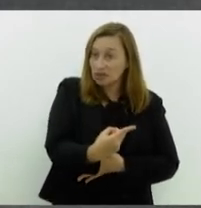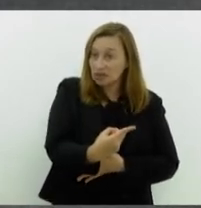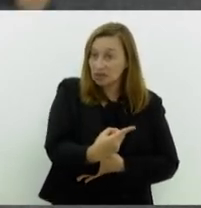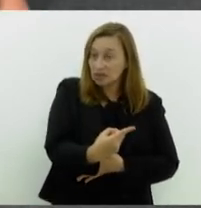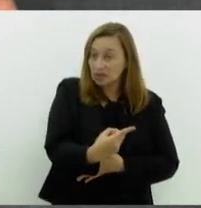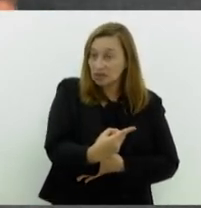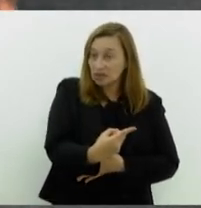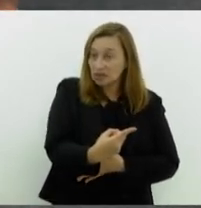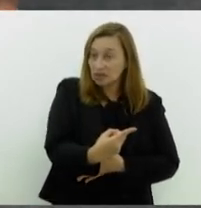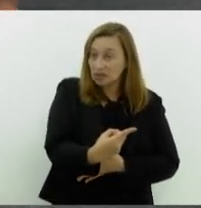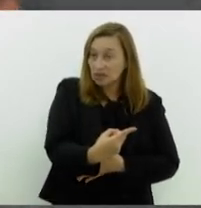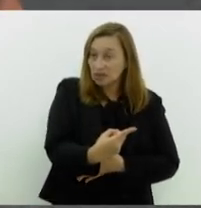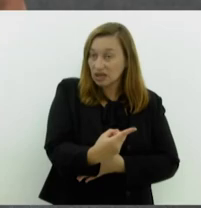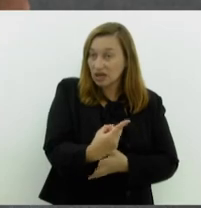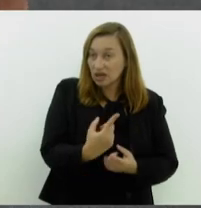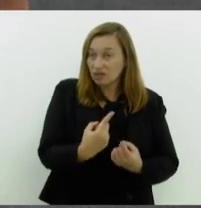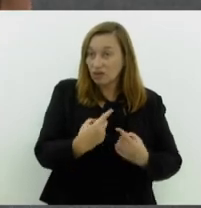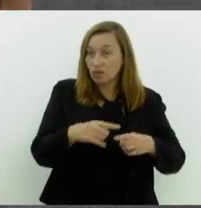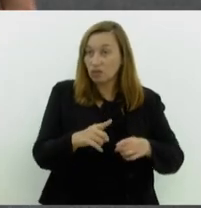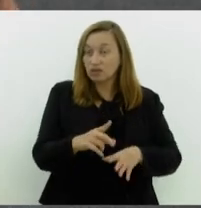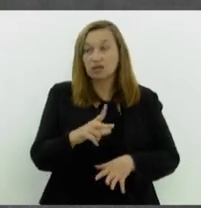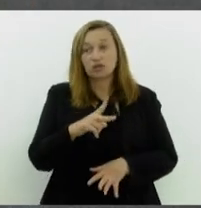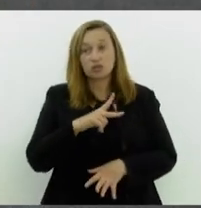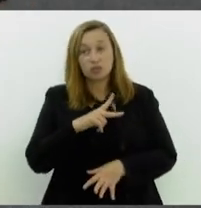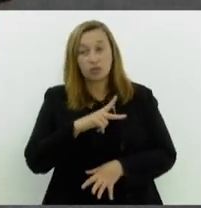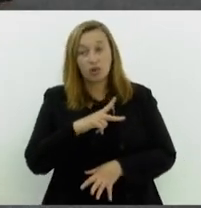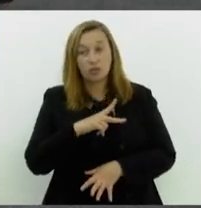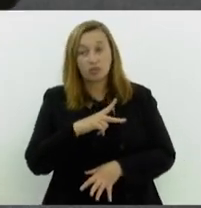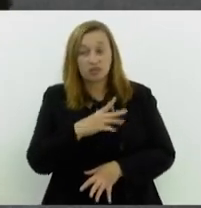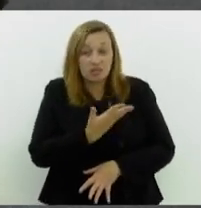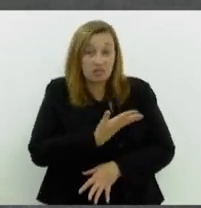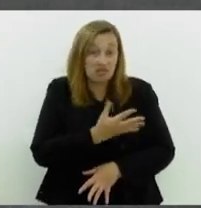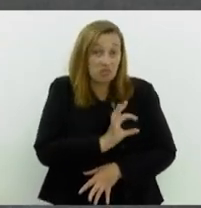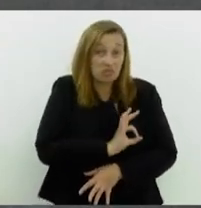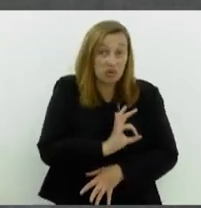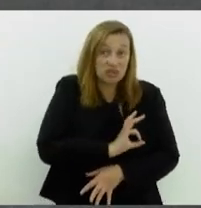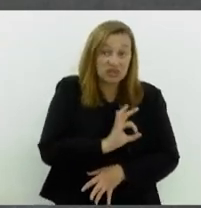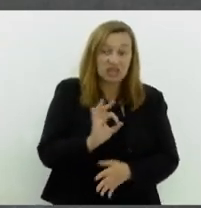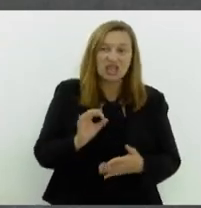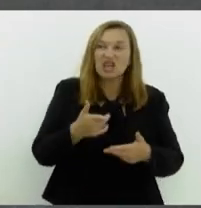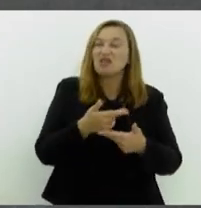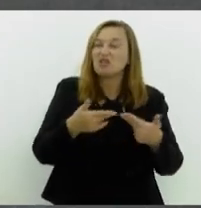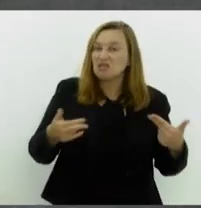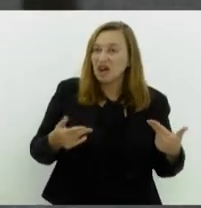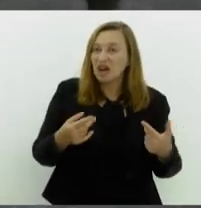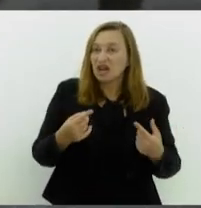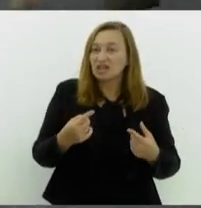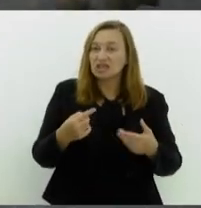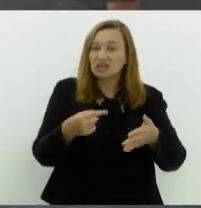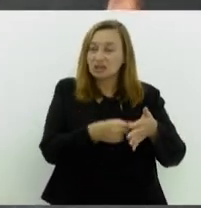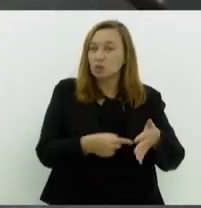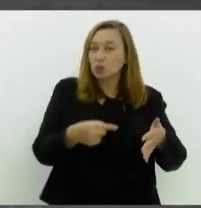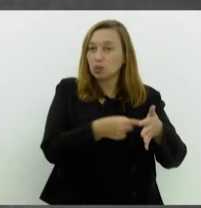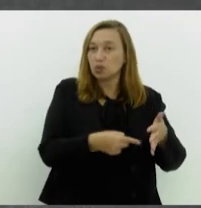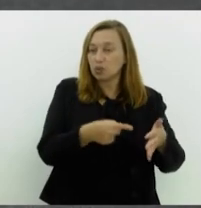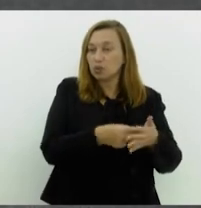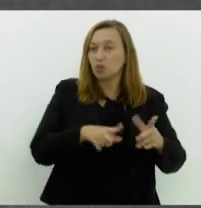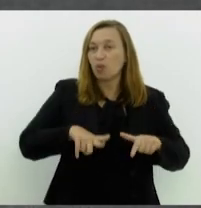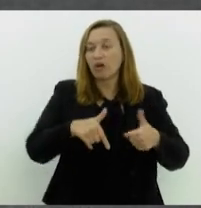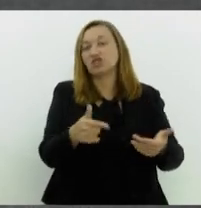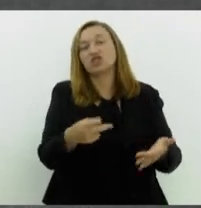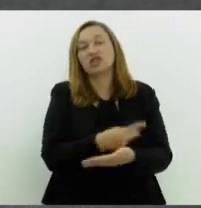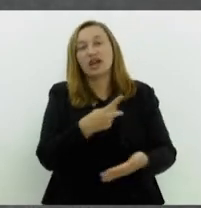própria carreira. E aí eu não estou nem me referindo às diversas denúncias de malfeitos que vêm